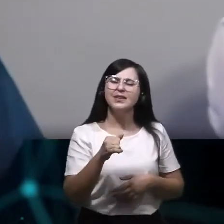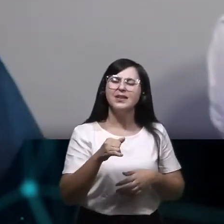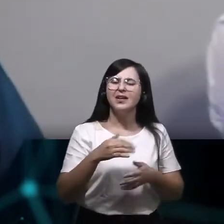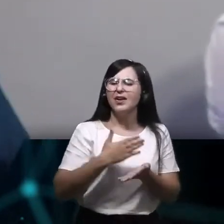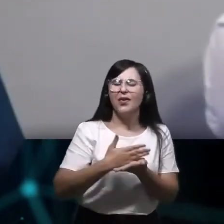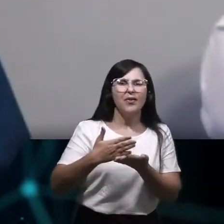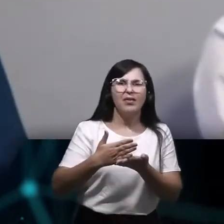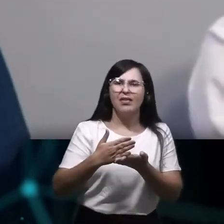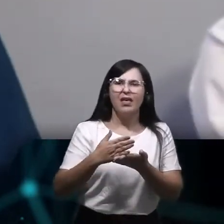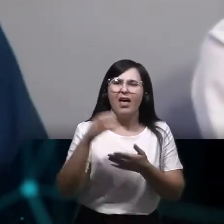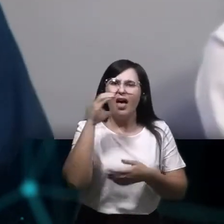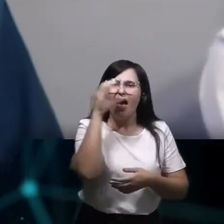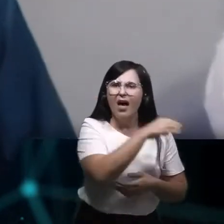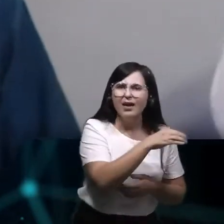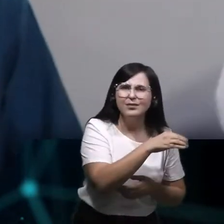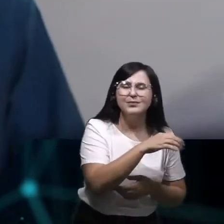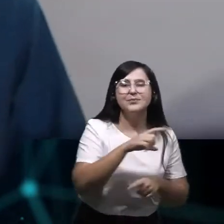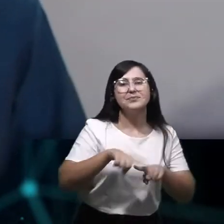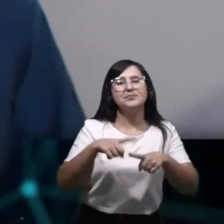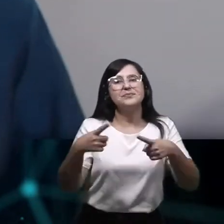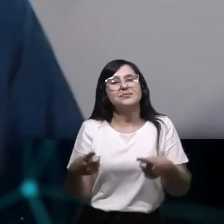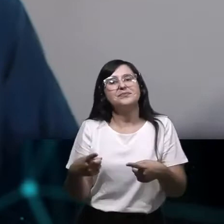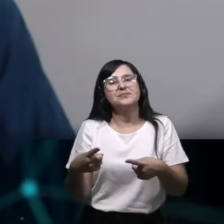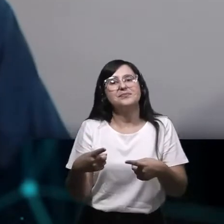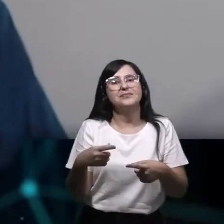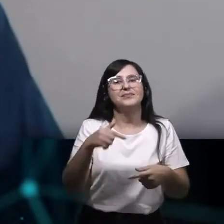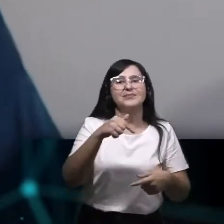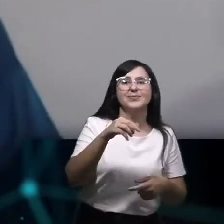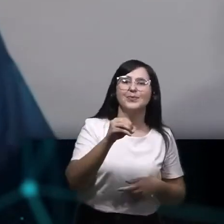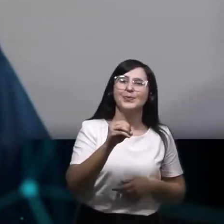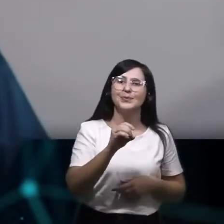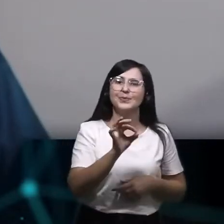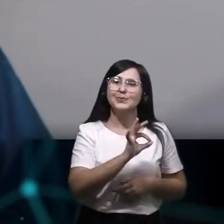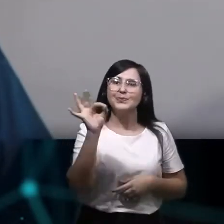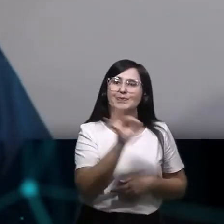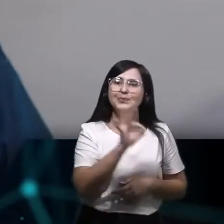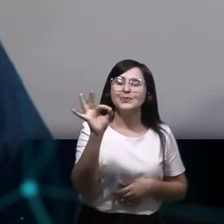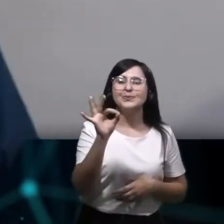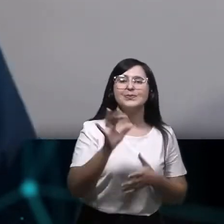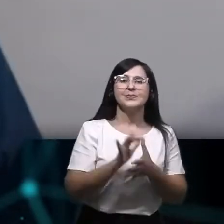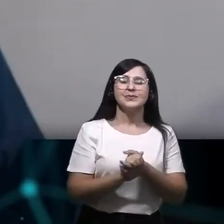gente vê que o Dr. Edson mesmo falou que ficou 70% do hospital já